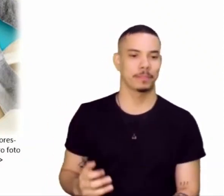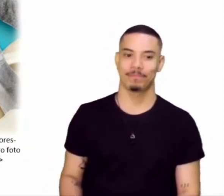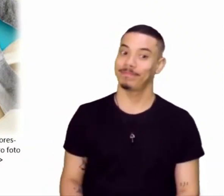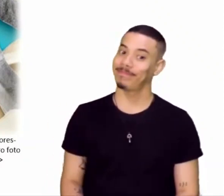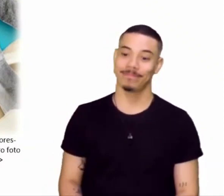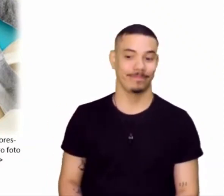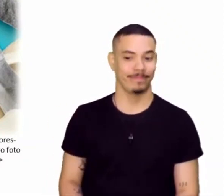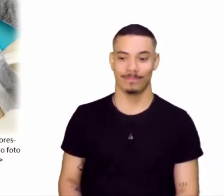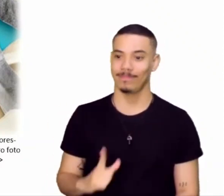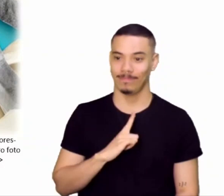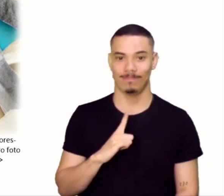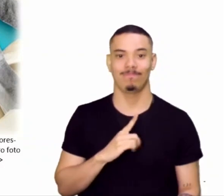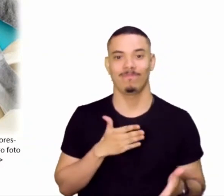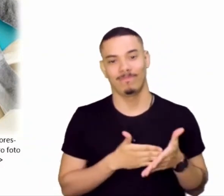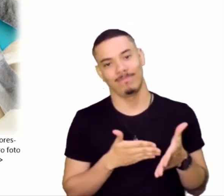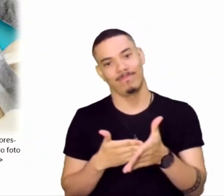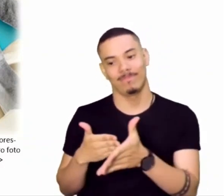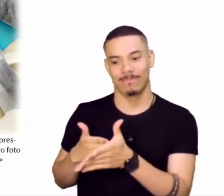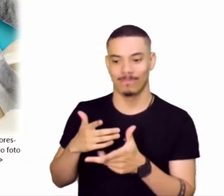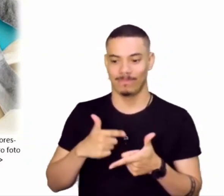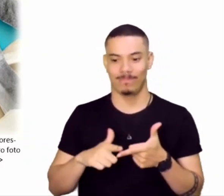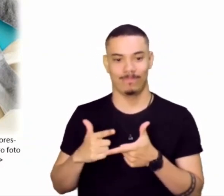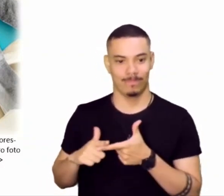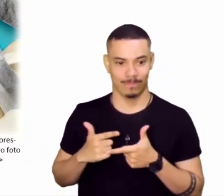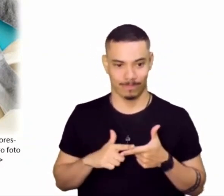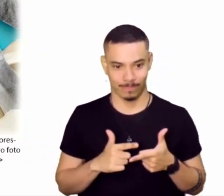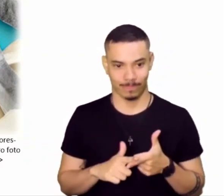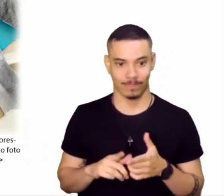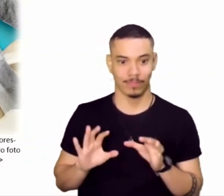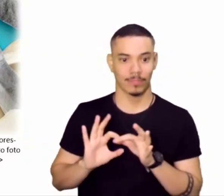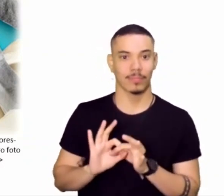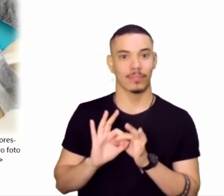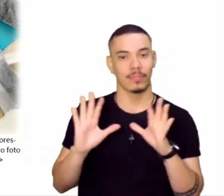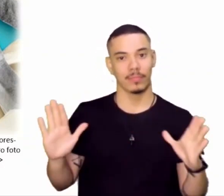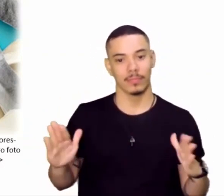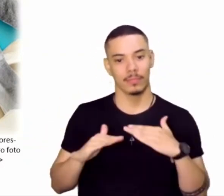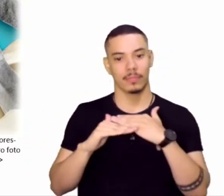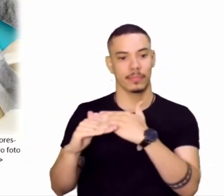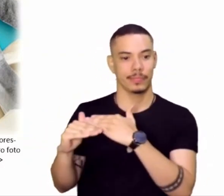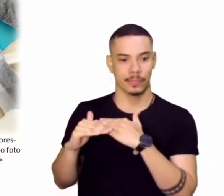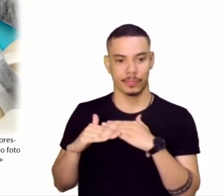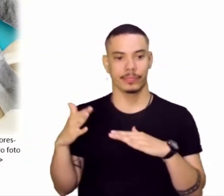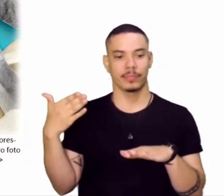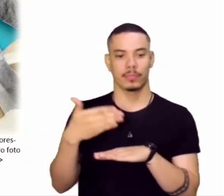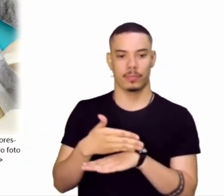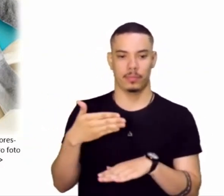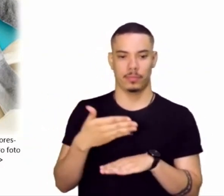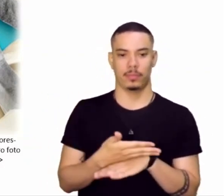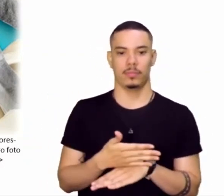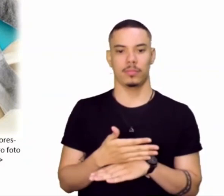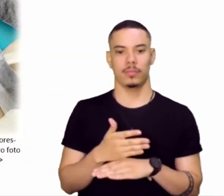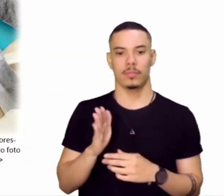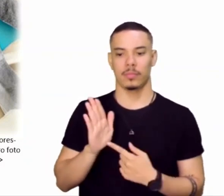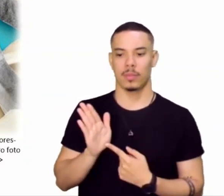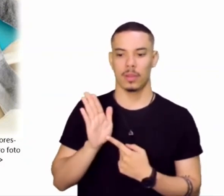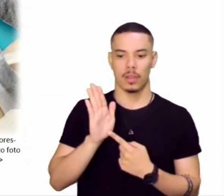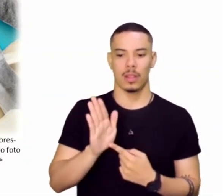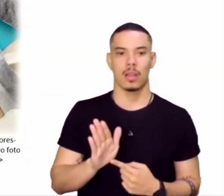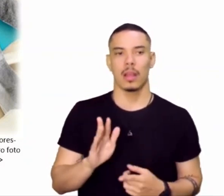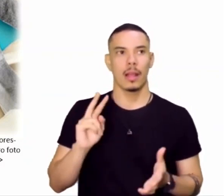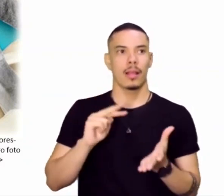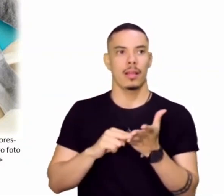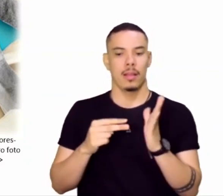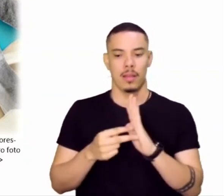uns obstáculos, tá? Ó, liberdade, igualdade e participação conduzem o quê? A célebre